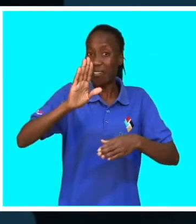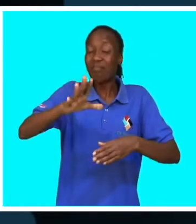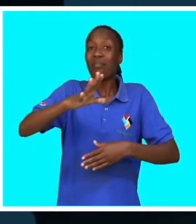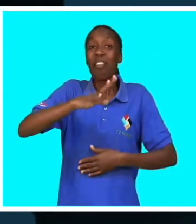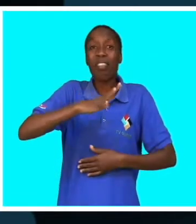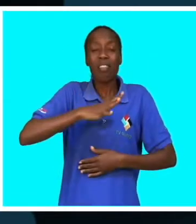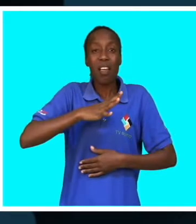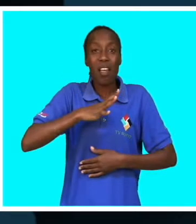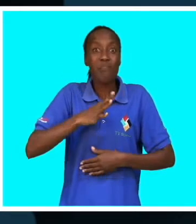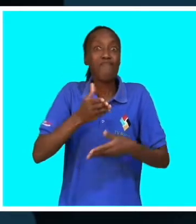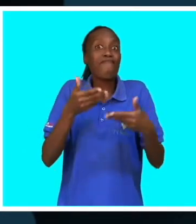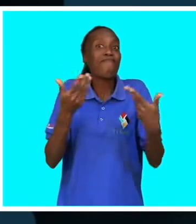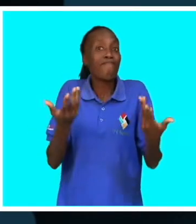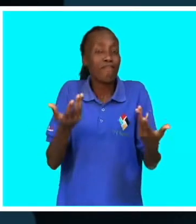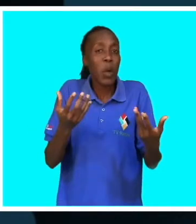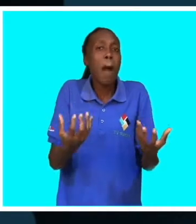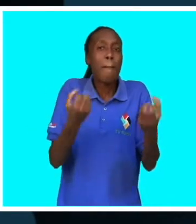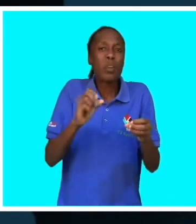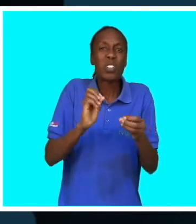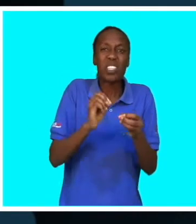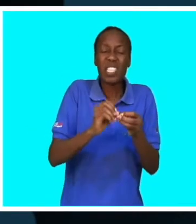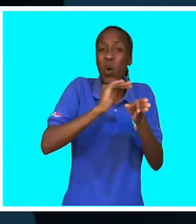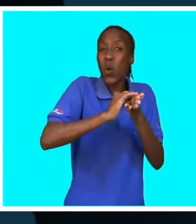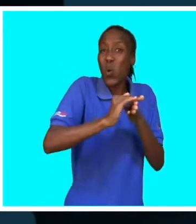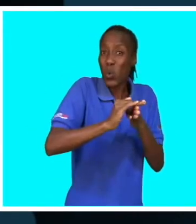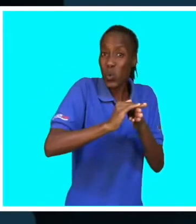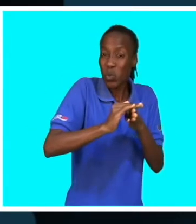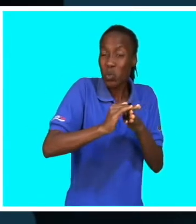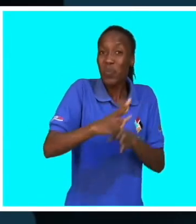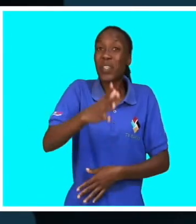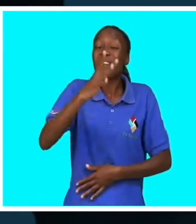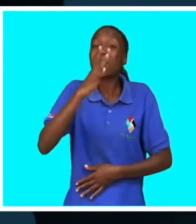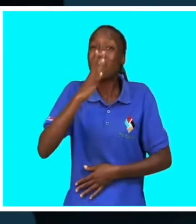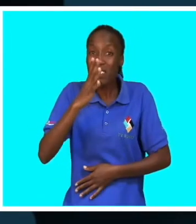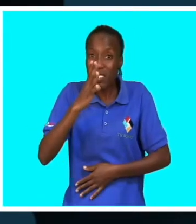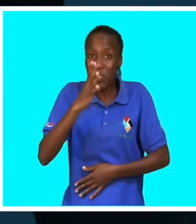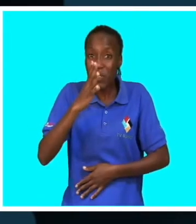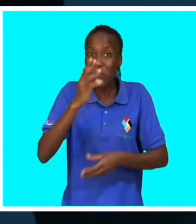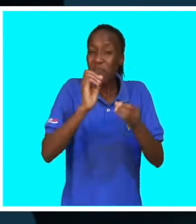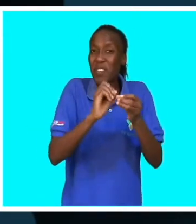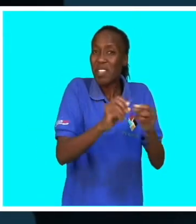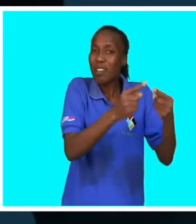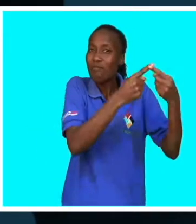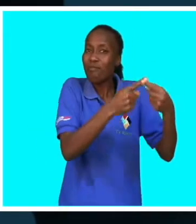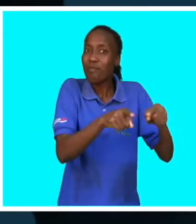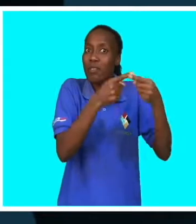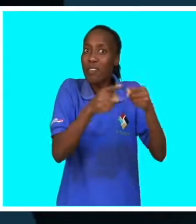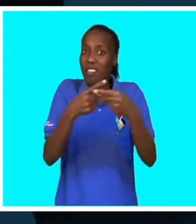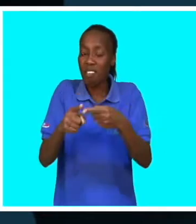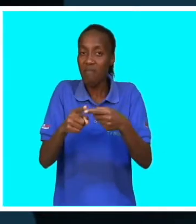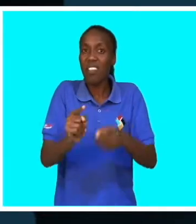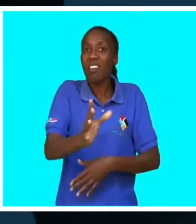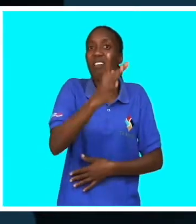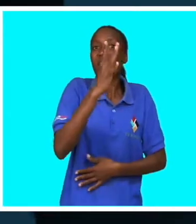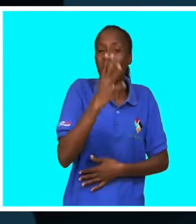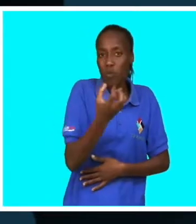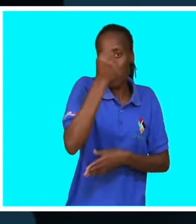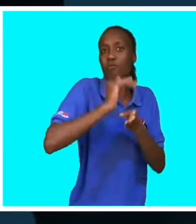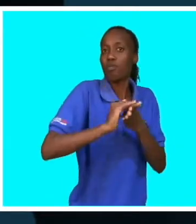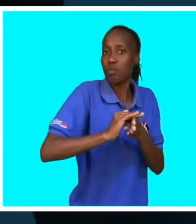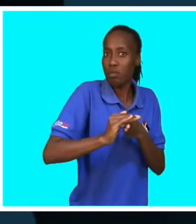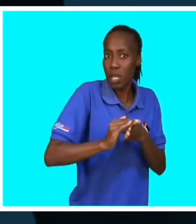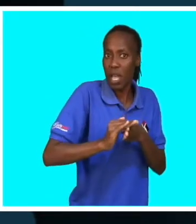seja, podemos fazer imensos usos e utilizações dos diversos tipos de lixo. E